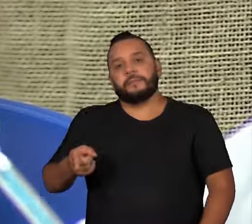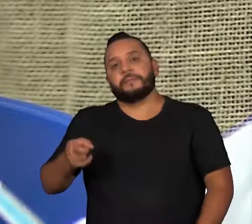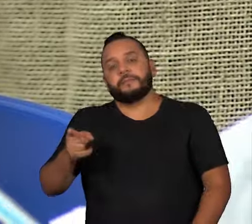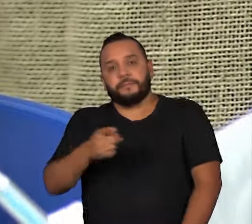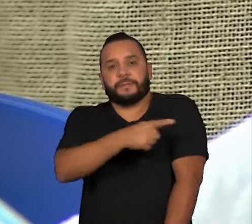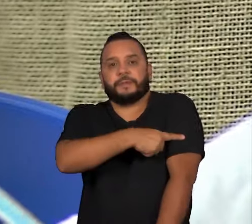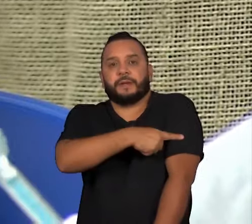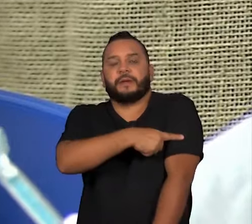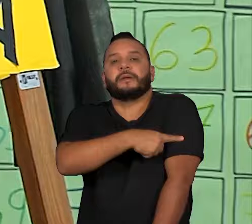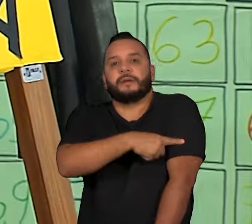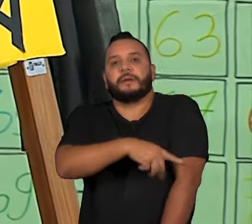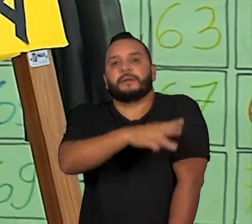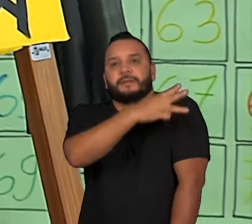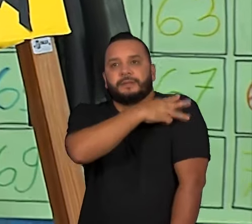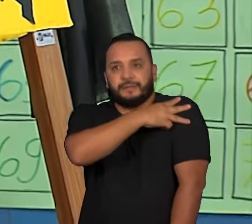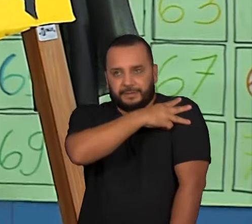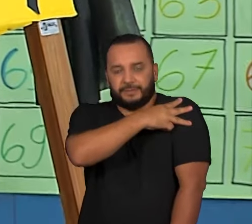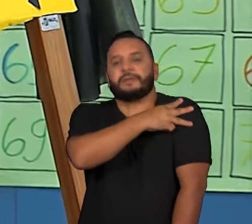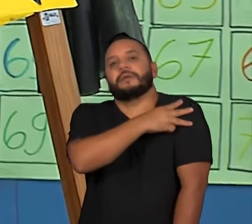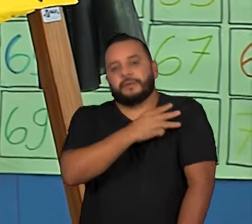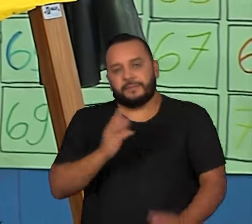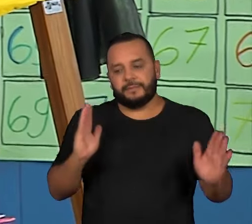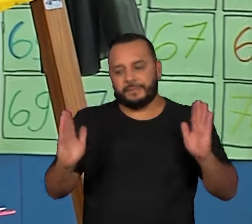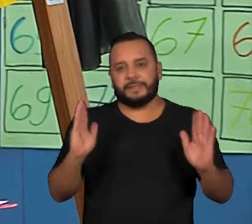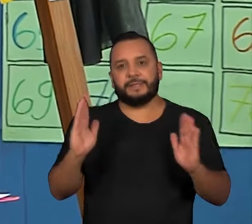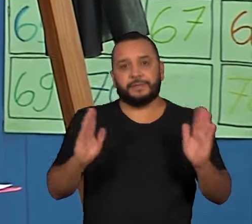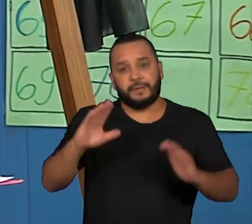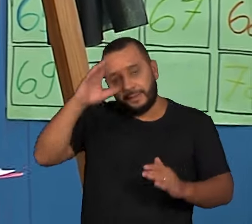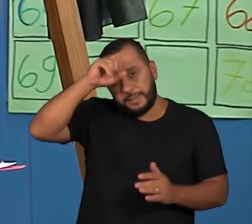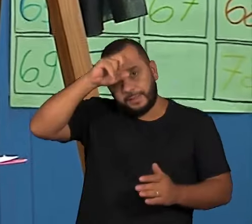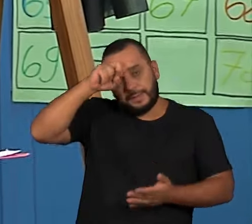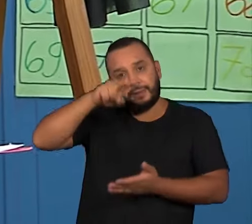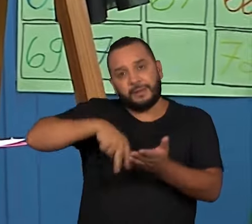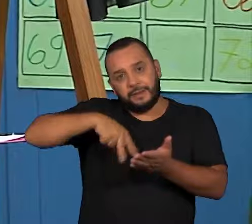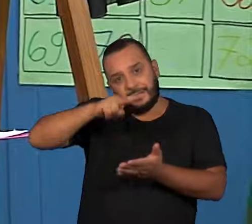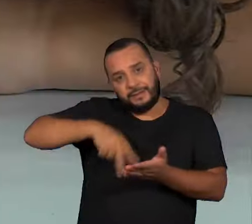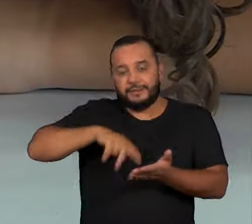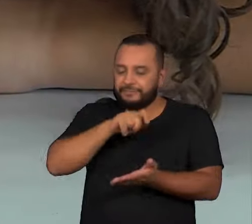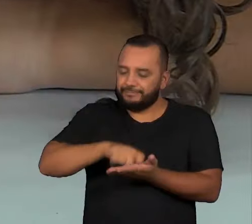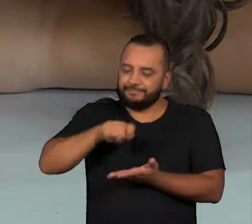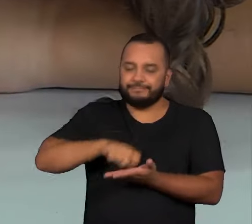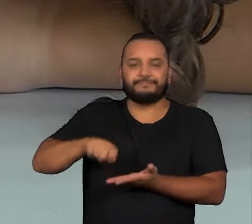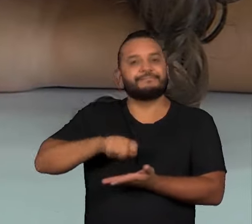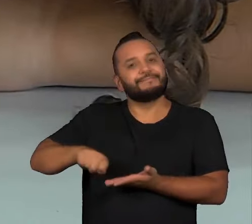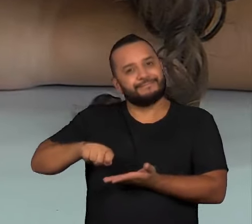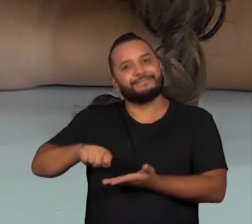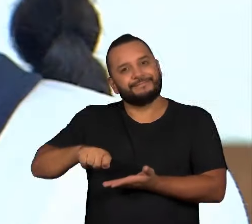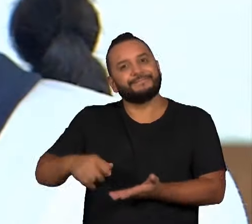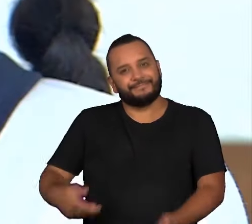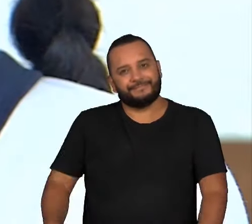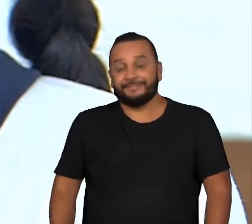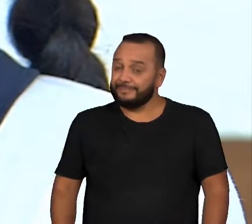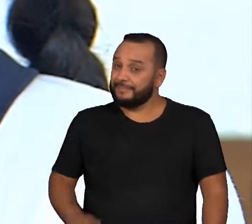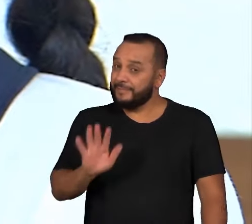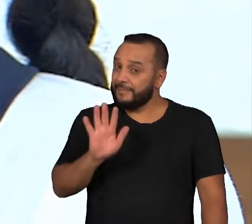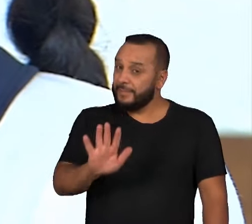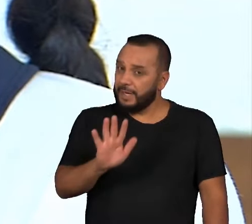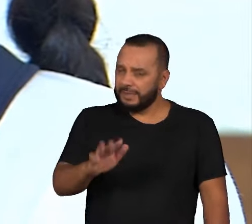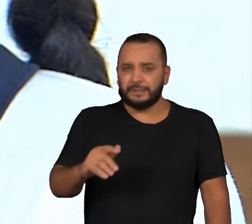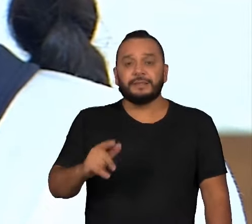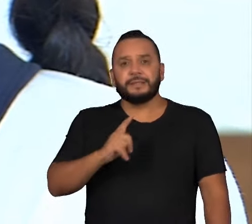ensino fundamental. É nesse período que as crianças costumam aprender a ler e escrever. Mas e quando